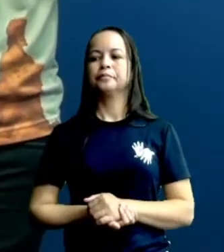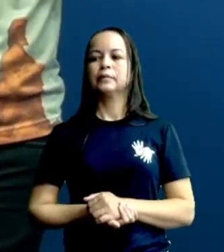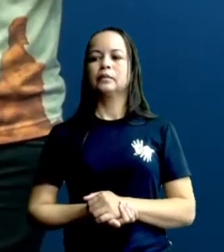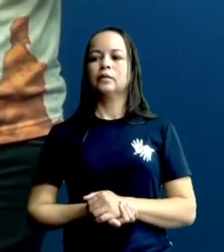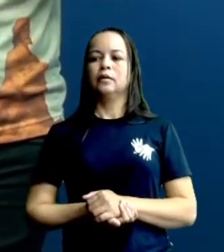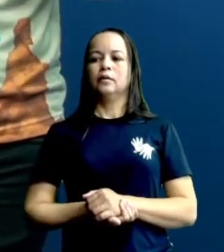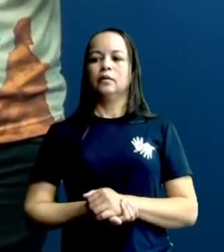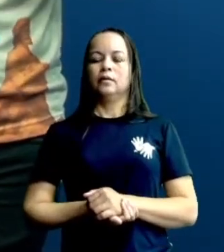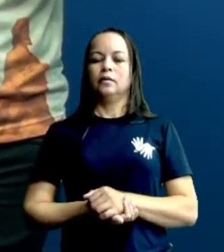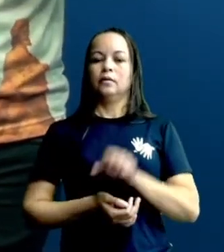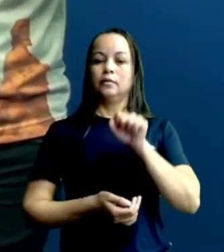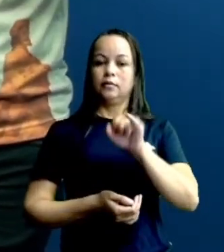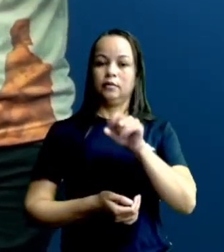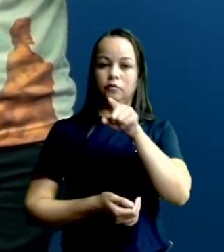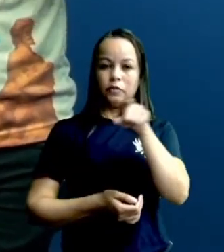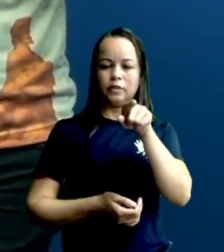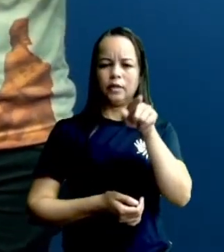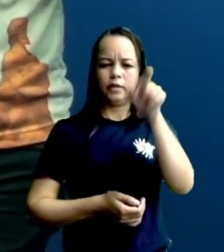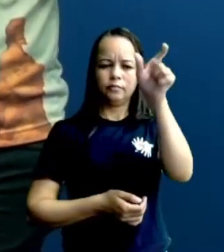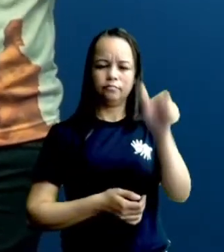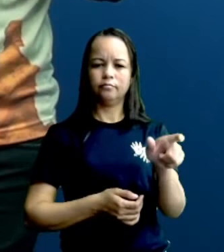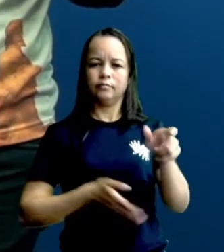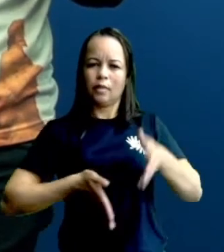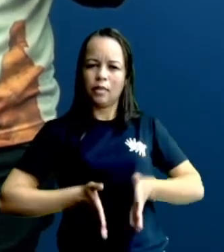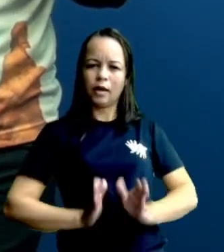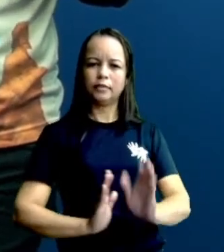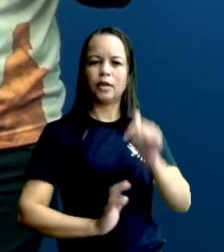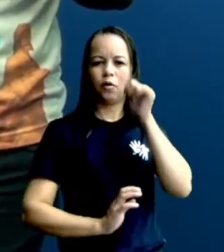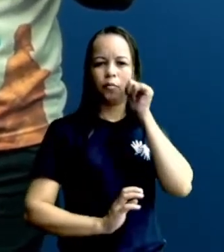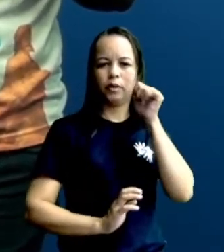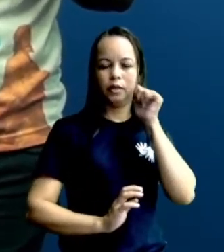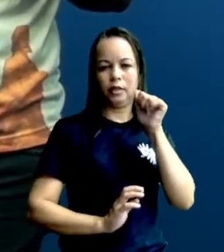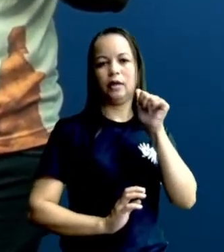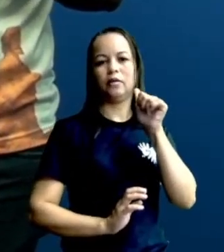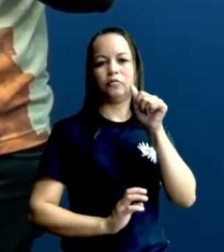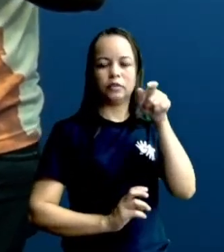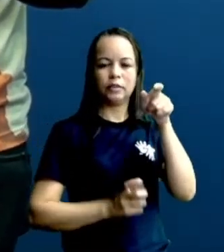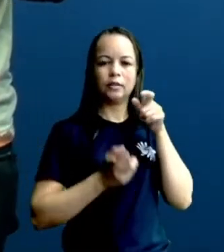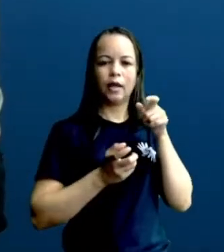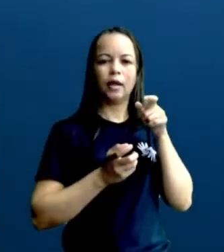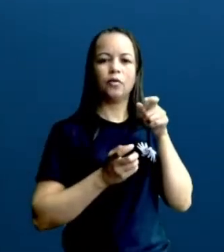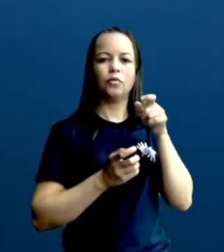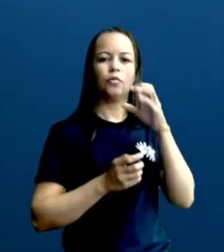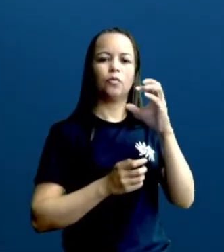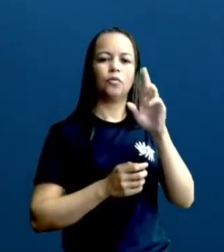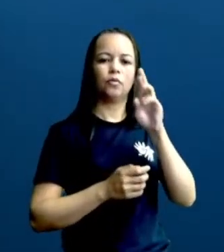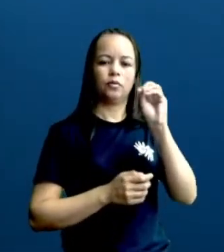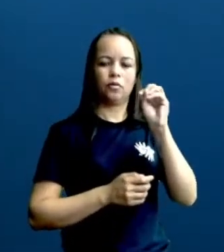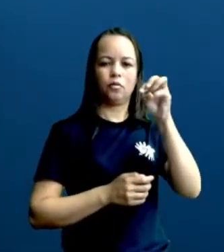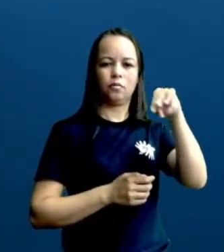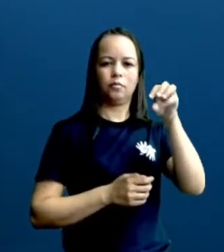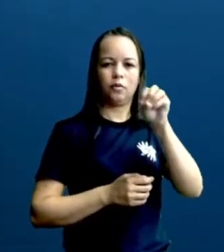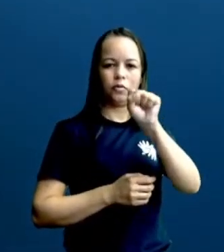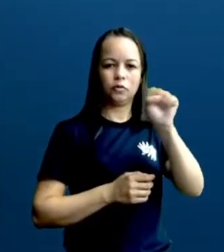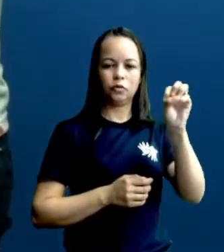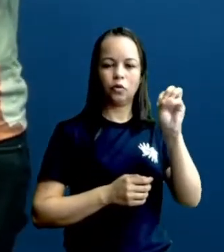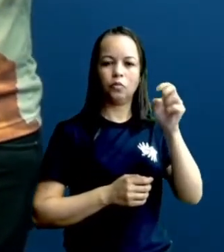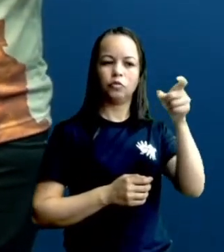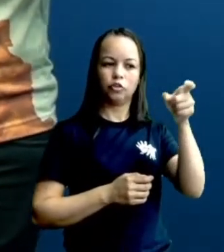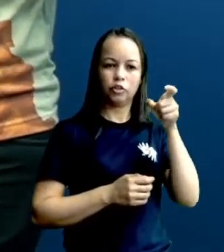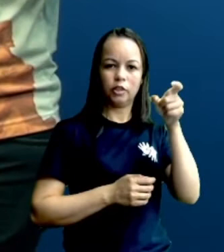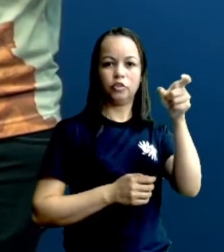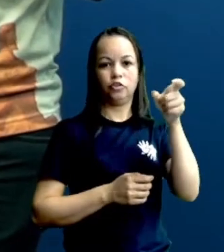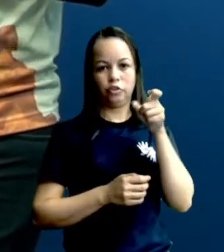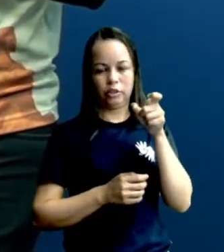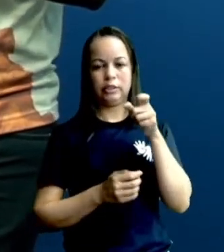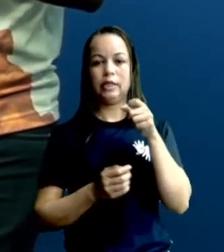você nasceu menina, então você tem o cromossomo XX. Se você nasceu menino, então você tem o cromossomo XY.